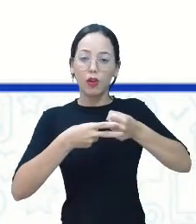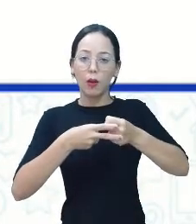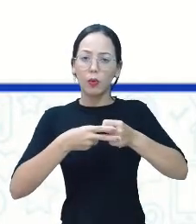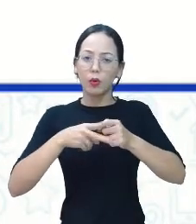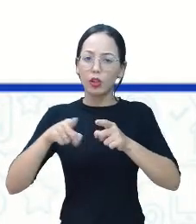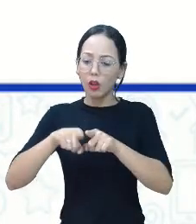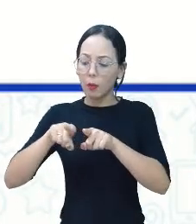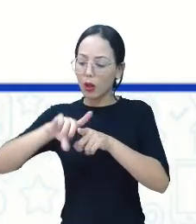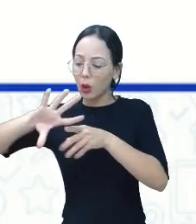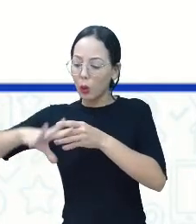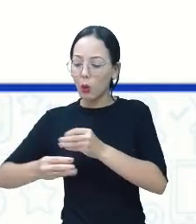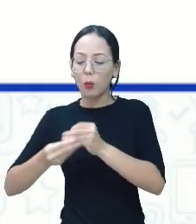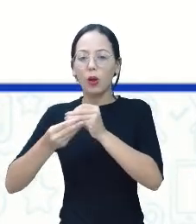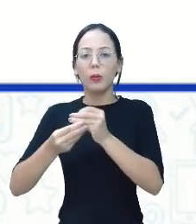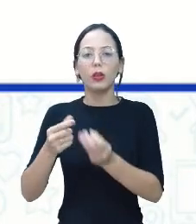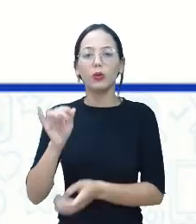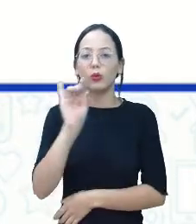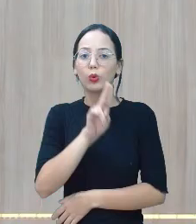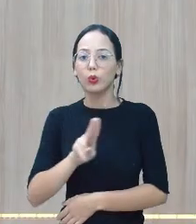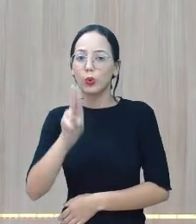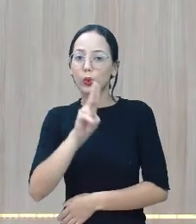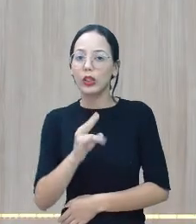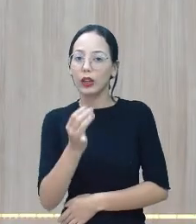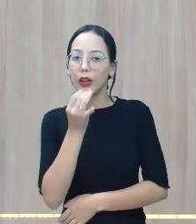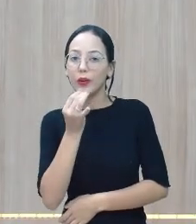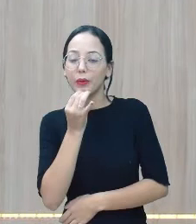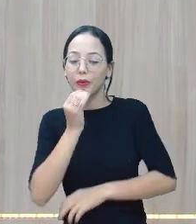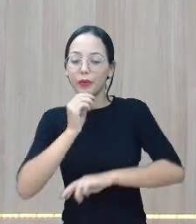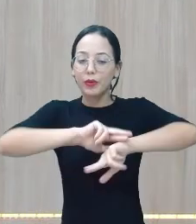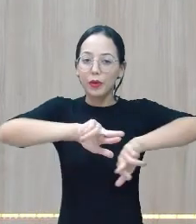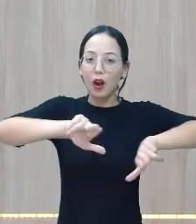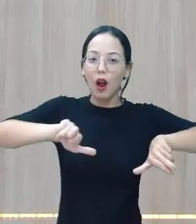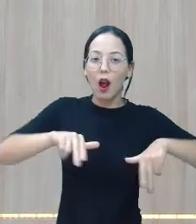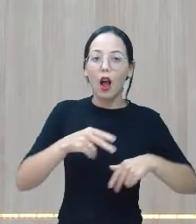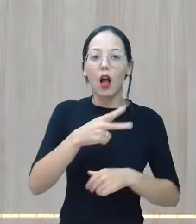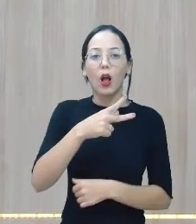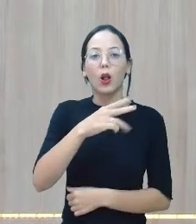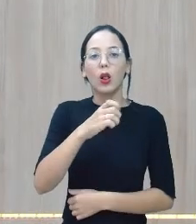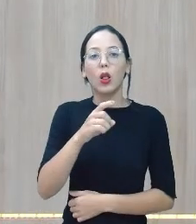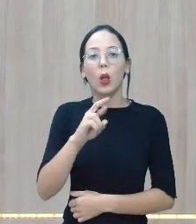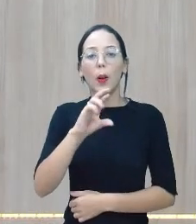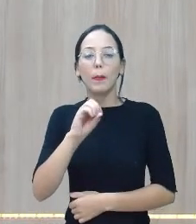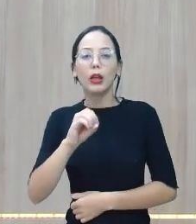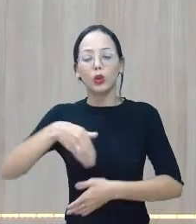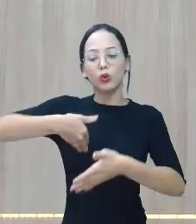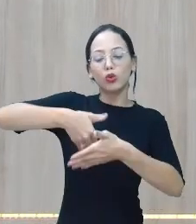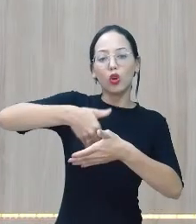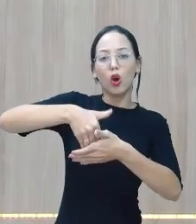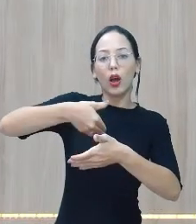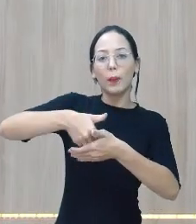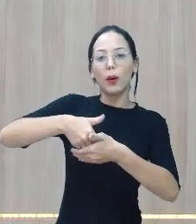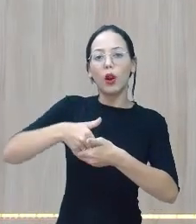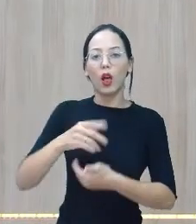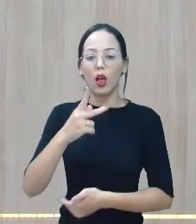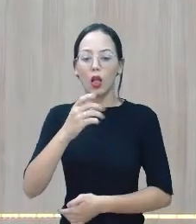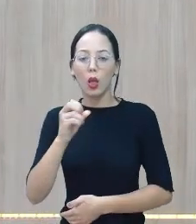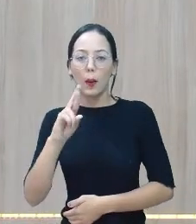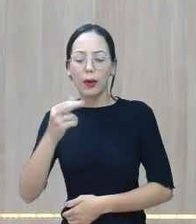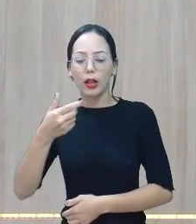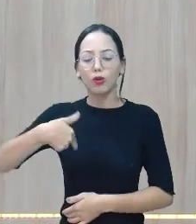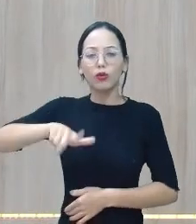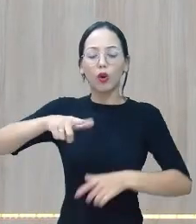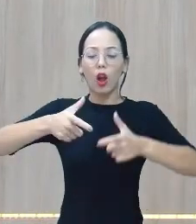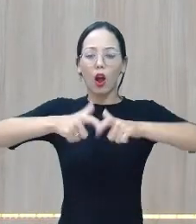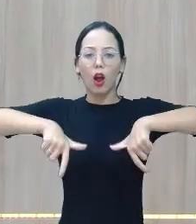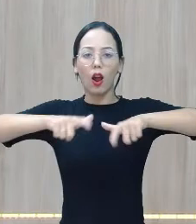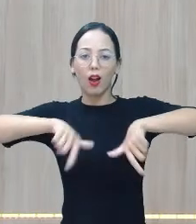Eu usei vários exemplos com vocês. Não é? Eu usei Pedro joga bola. Não é? Pedro foi ao campo de